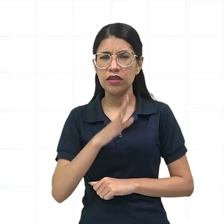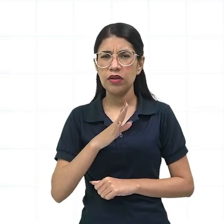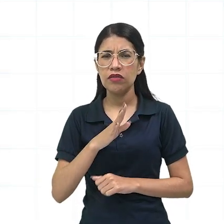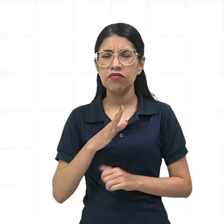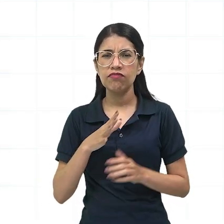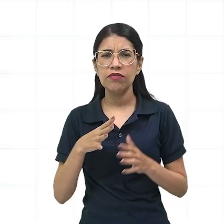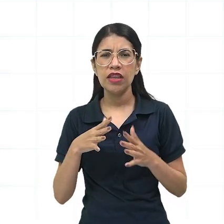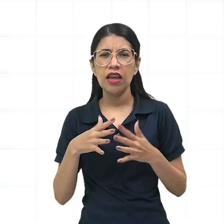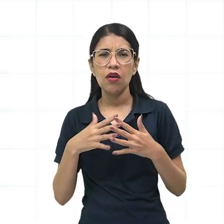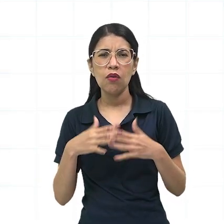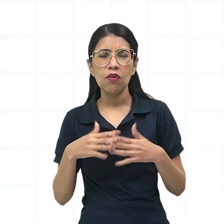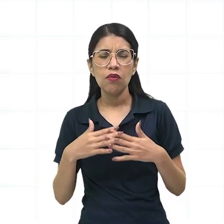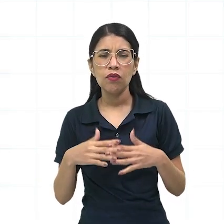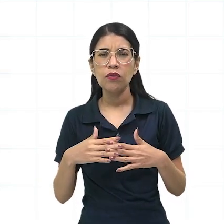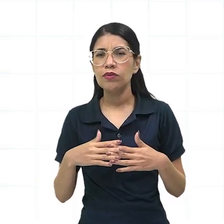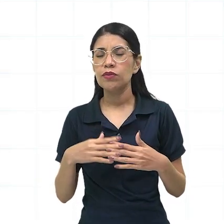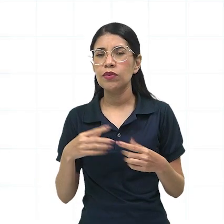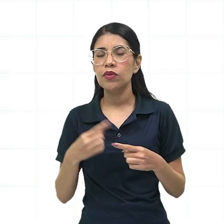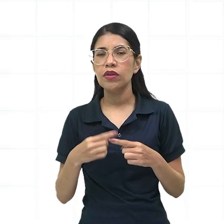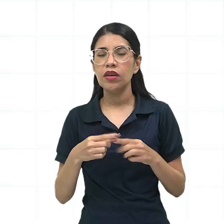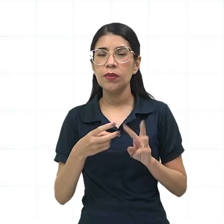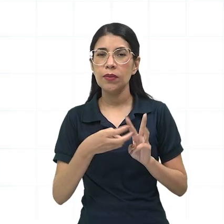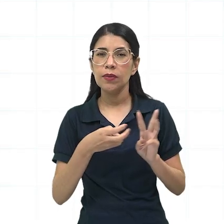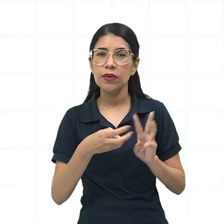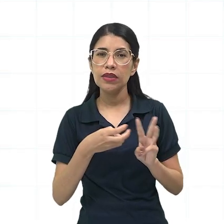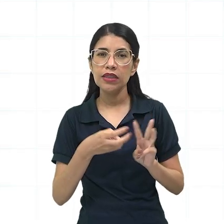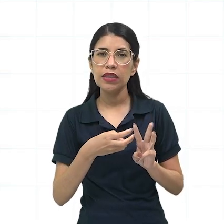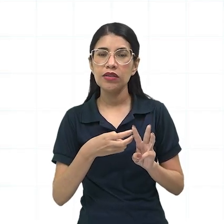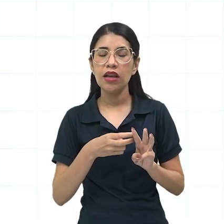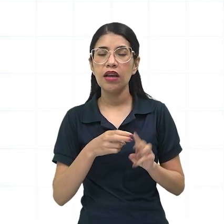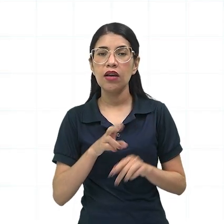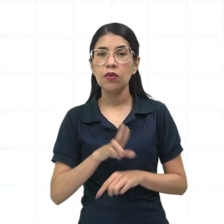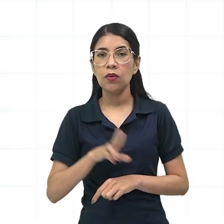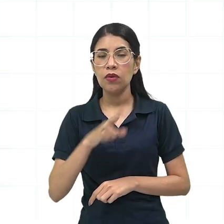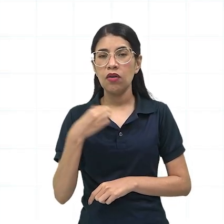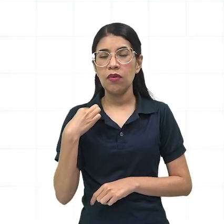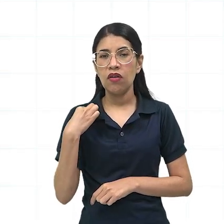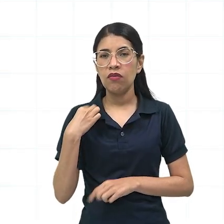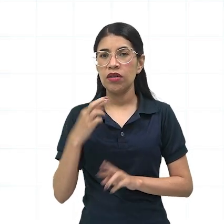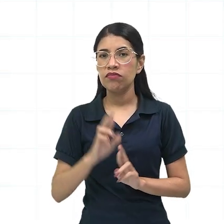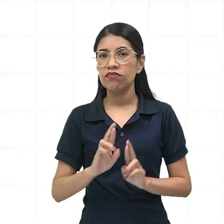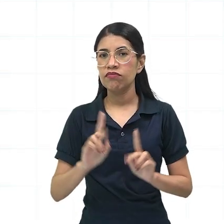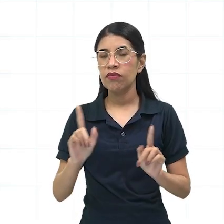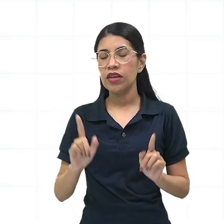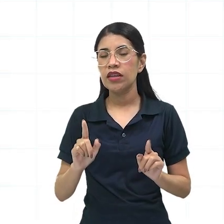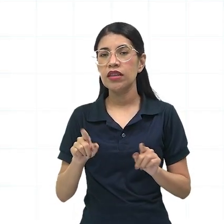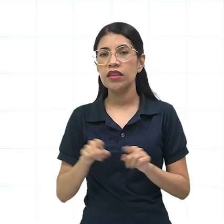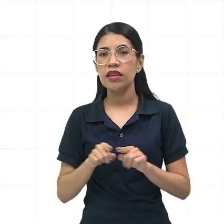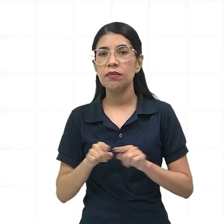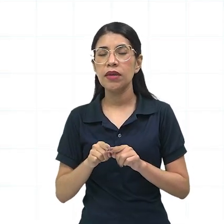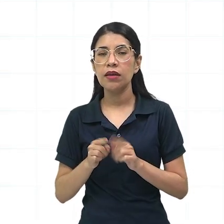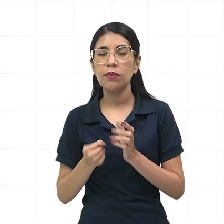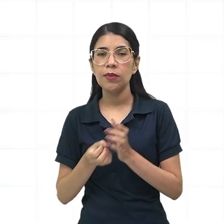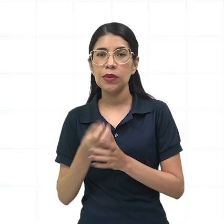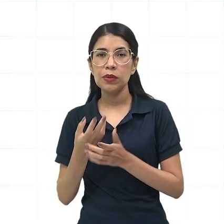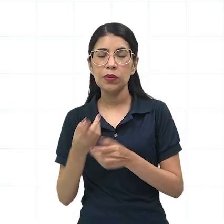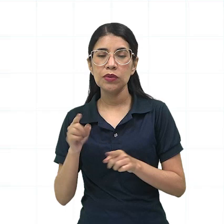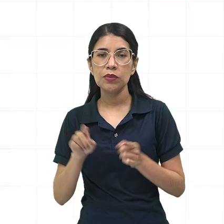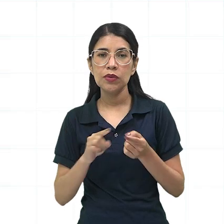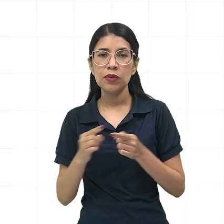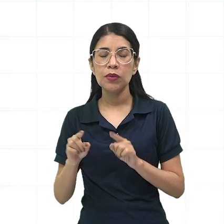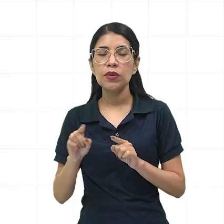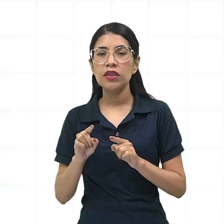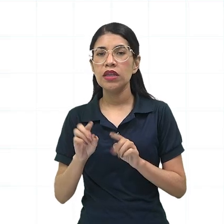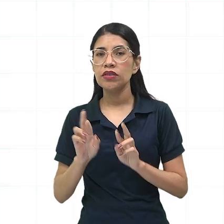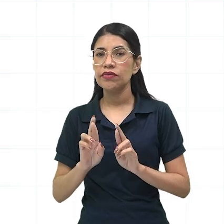confusos, surpresos, porque esses nativos, esse pessoal está se vestindo de uma forma diferente, eles fazem música de um jeito diferente, eles cantam,